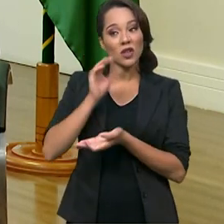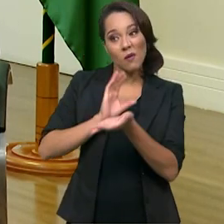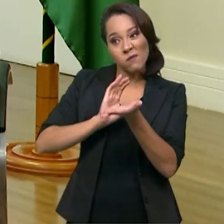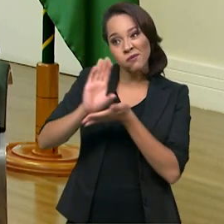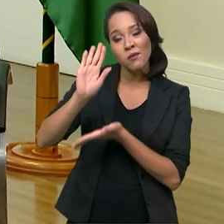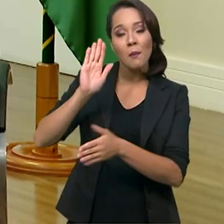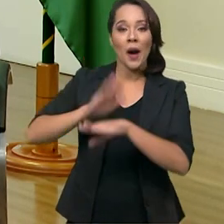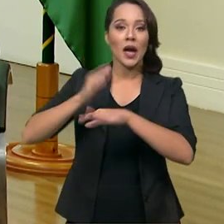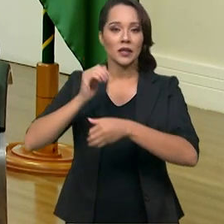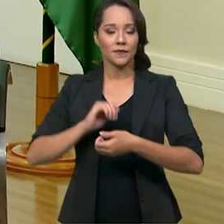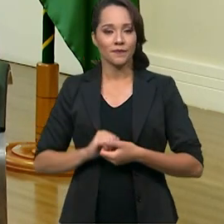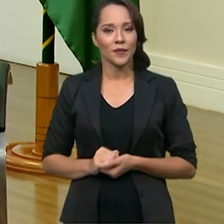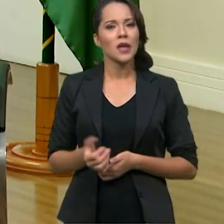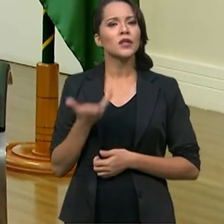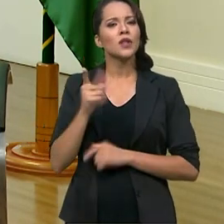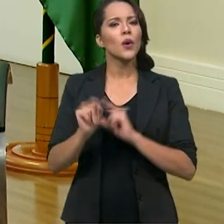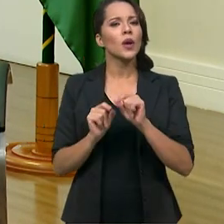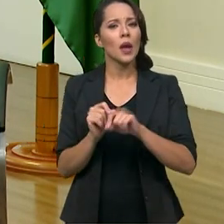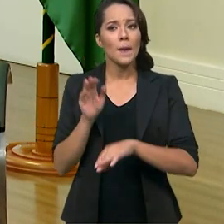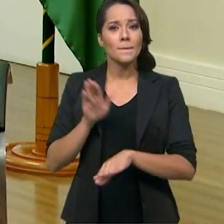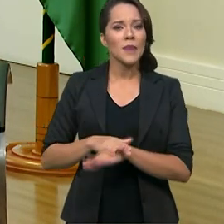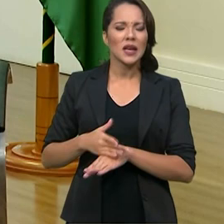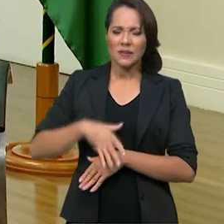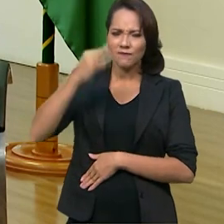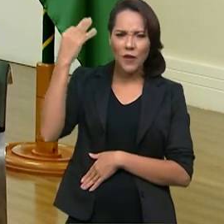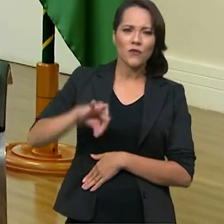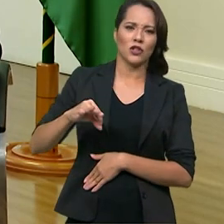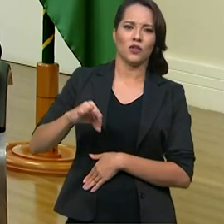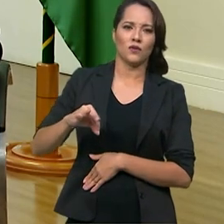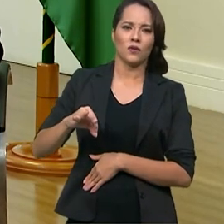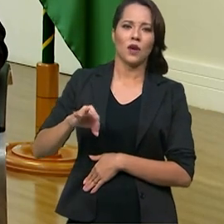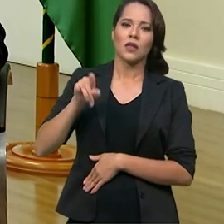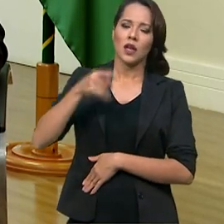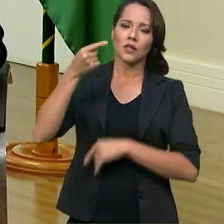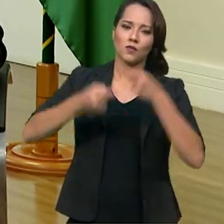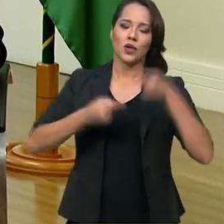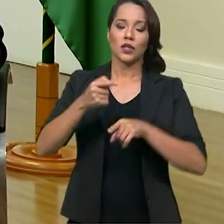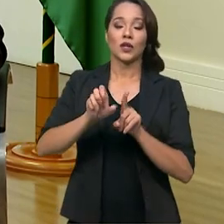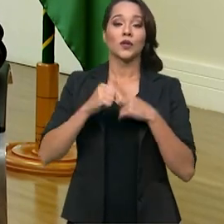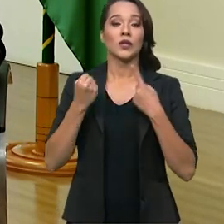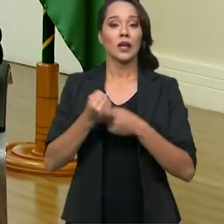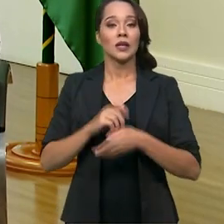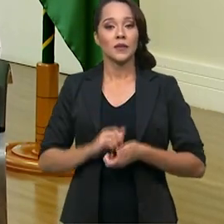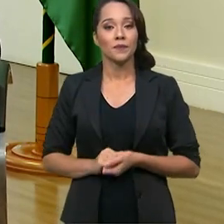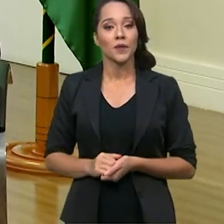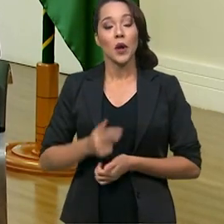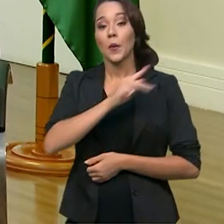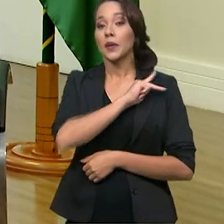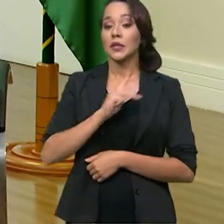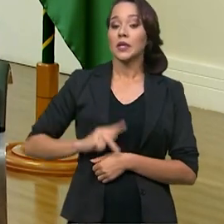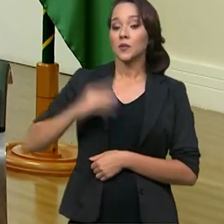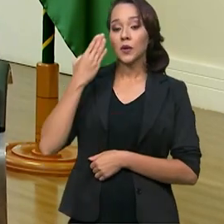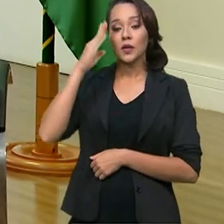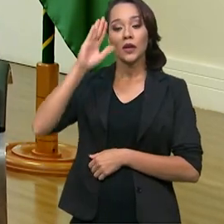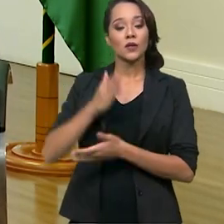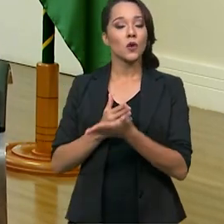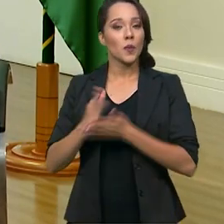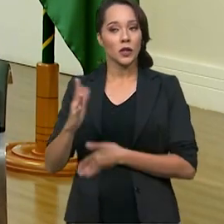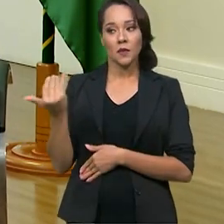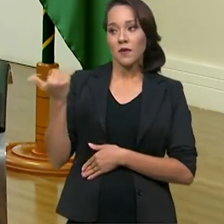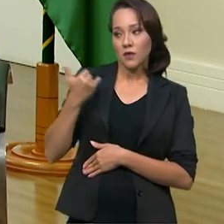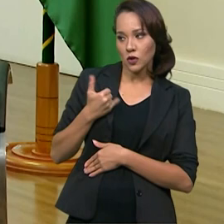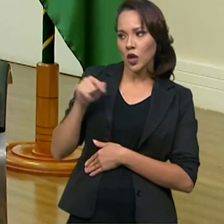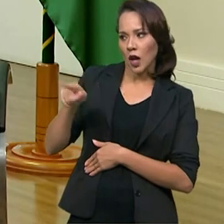E o que nós queremos é ser cada vez mais efetivos nessas políticas sociais. O presidente Bolsonaro, desde o princípio, me disse que